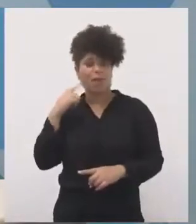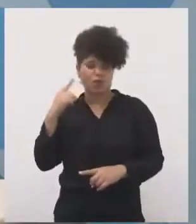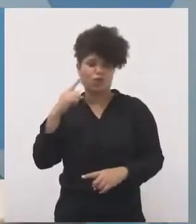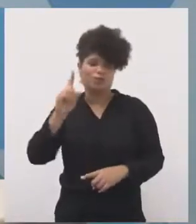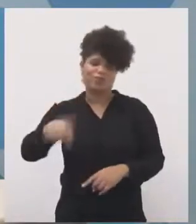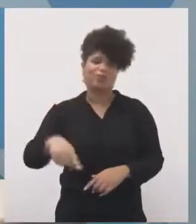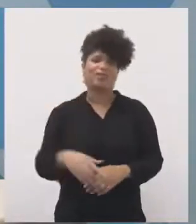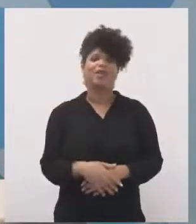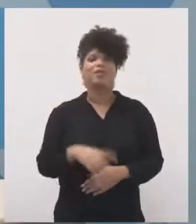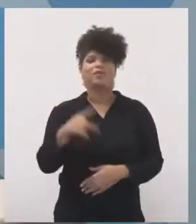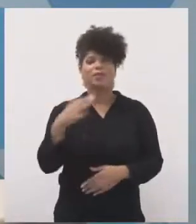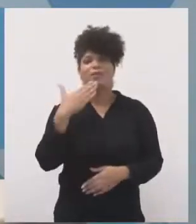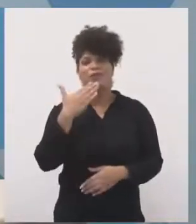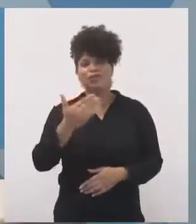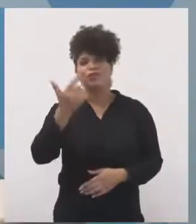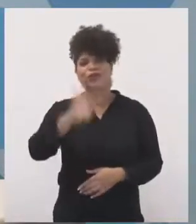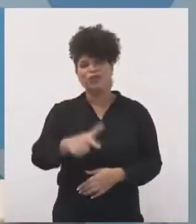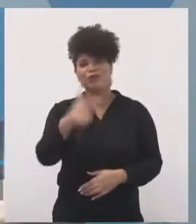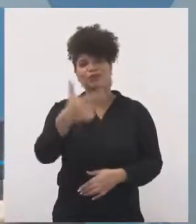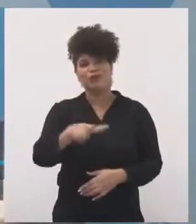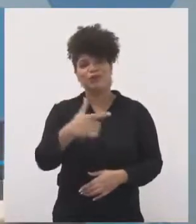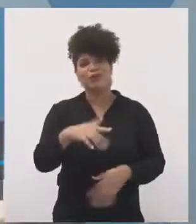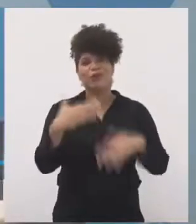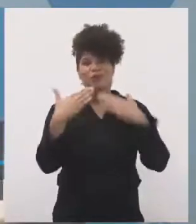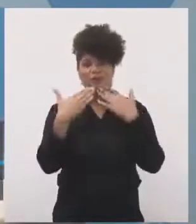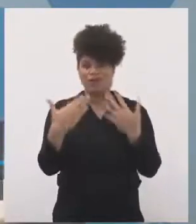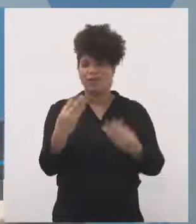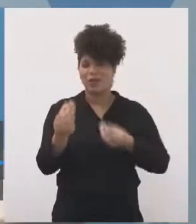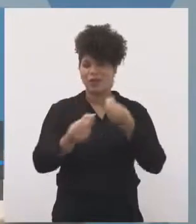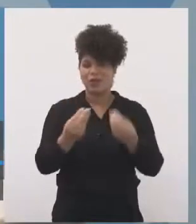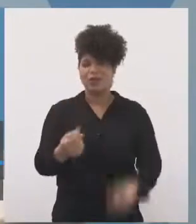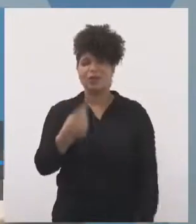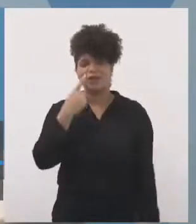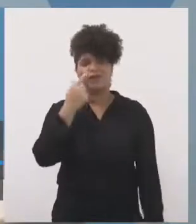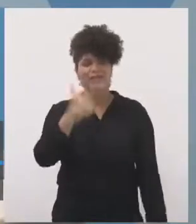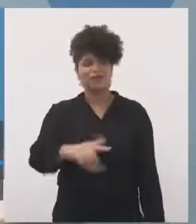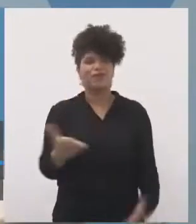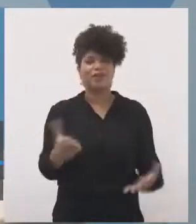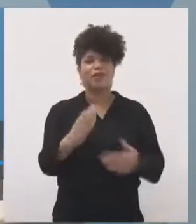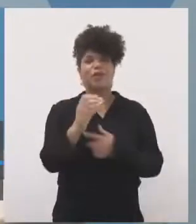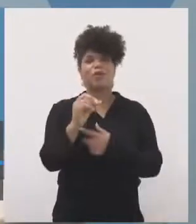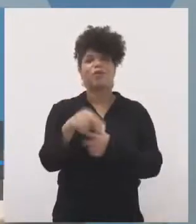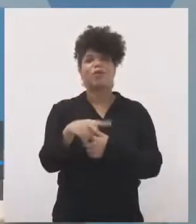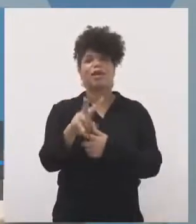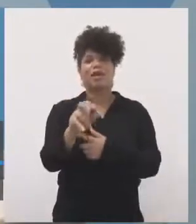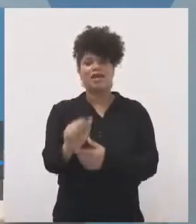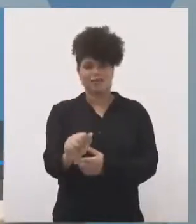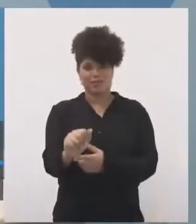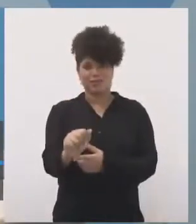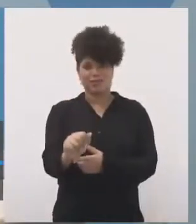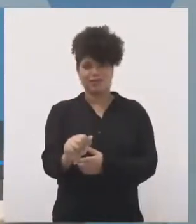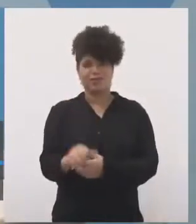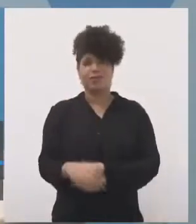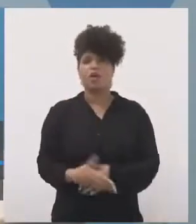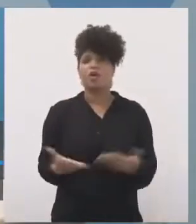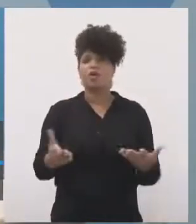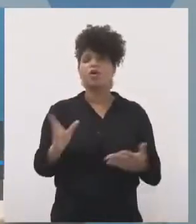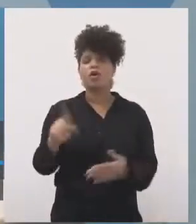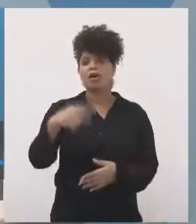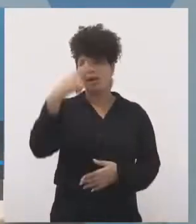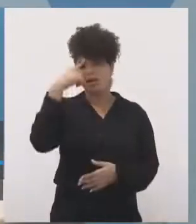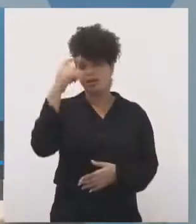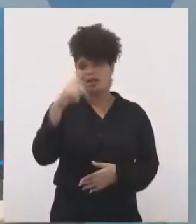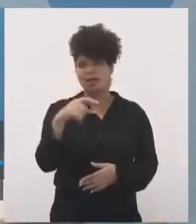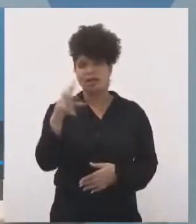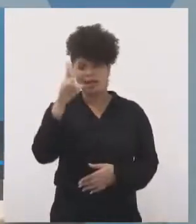pediram muito, mas muito mesmo. Então a gente está trazendo aqui de novo hoje o Canva. E aí a ideia agora, gente, como